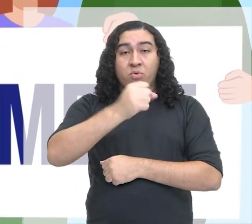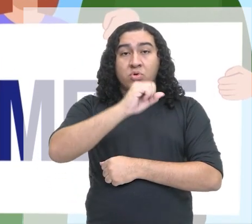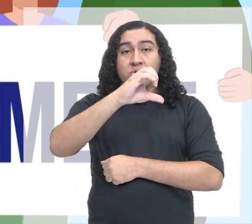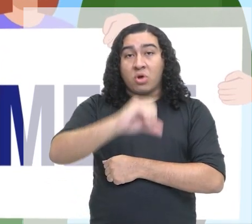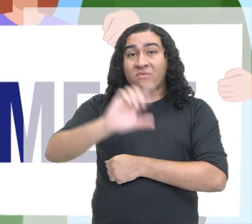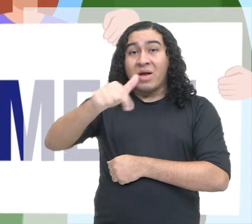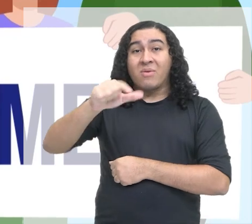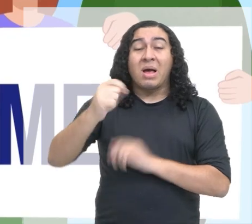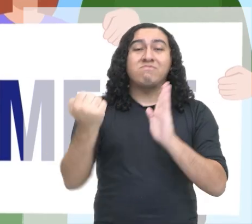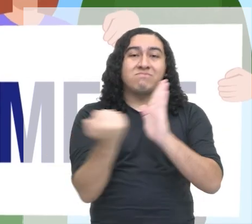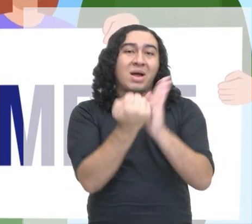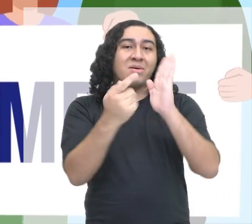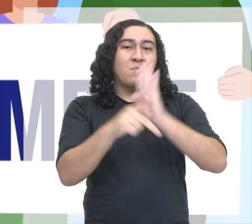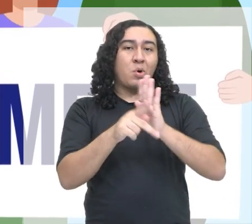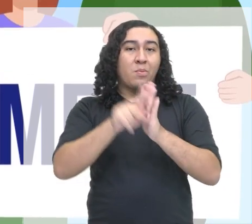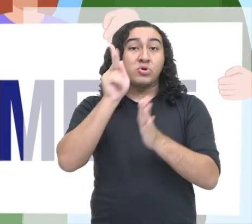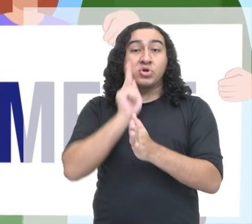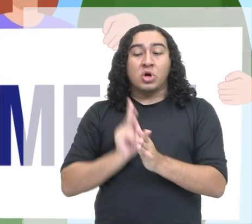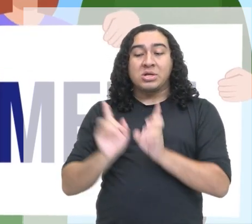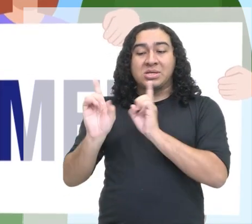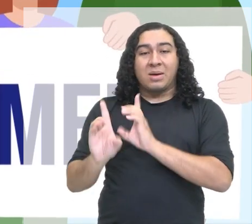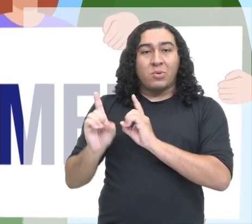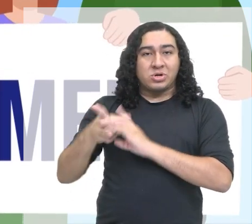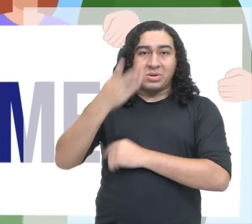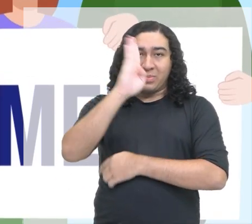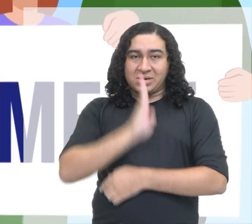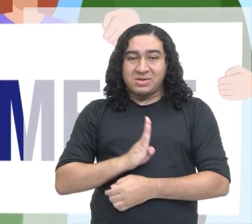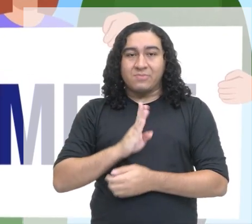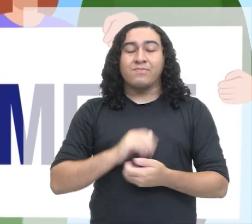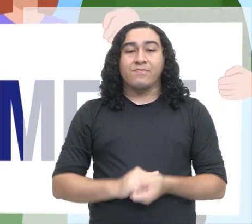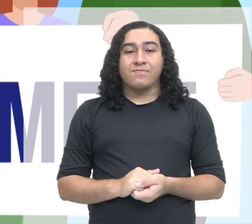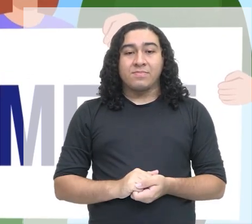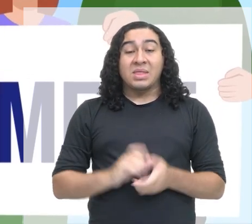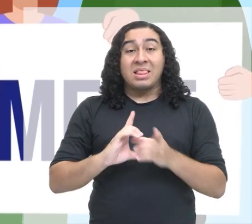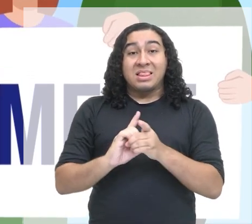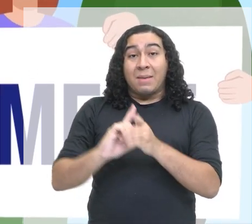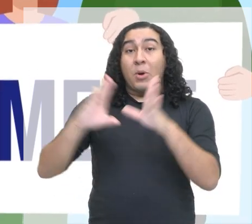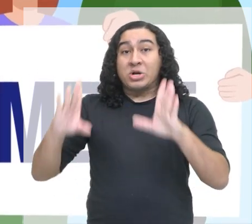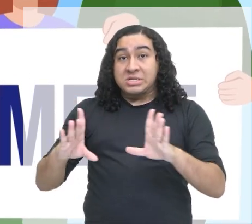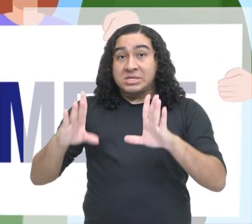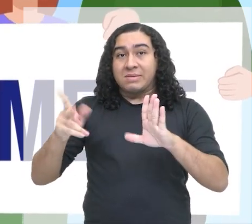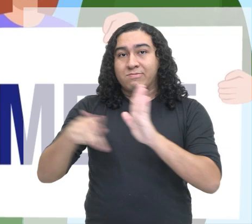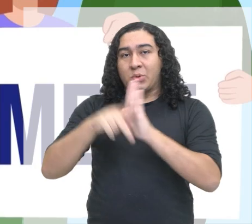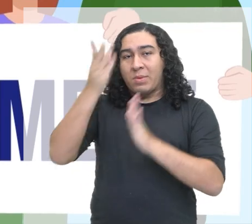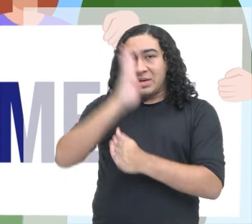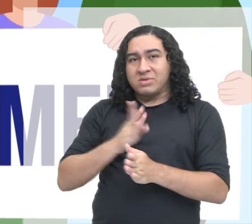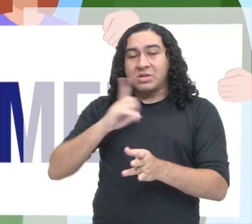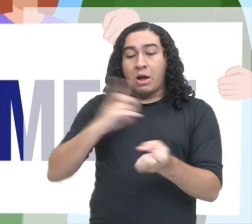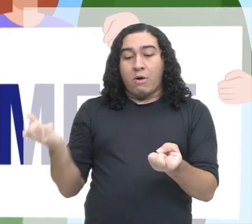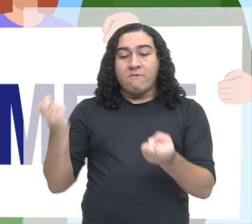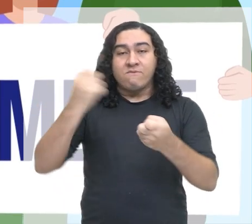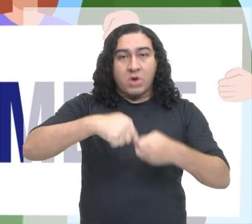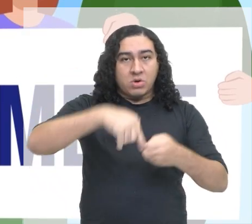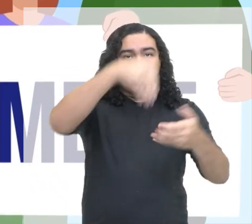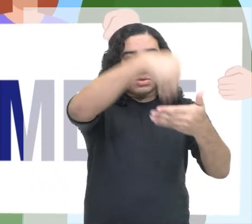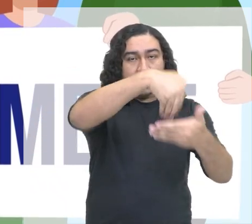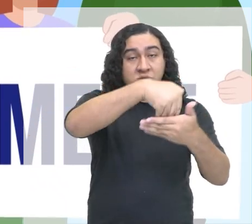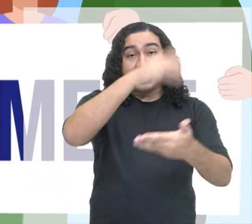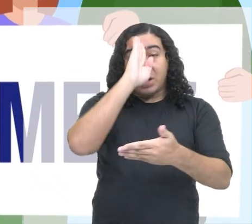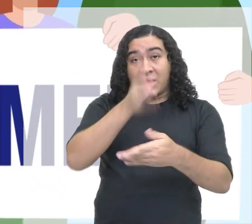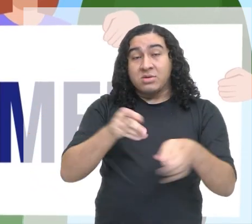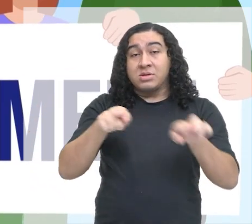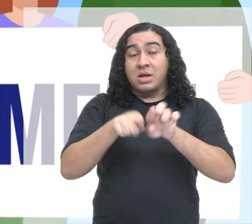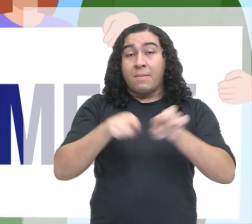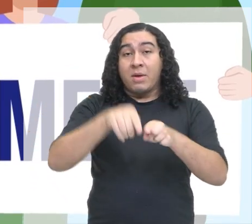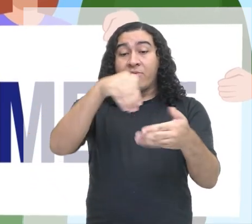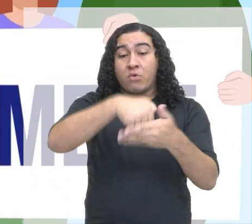um marco na história democrática do Brasil, simbolizando a volta das eleições diretas e o poder do voto